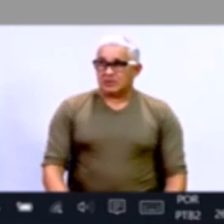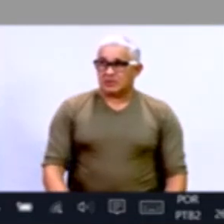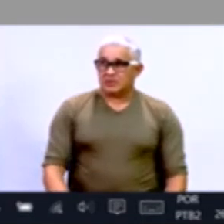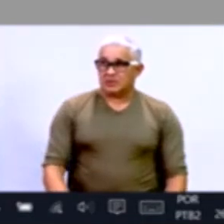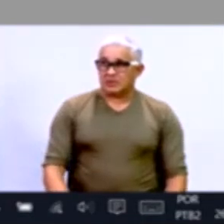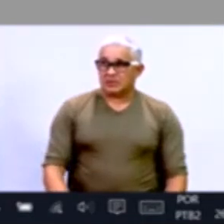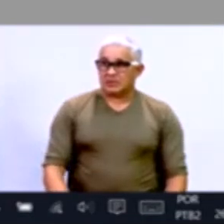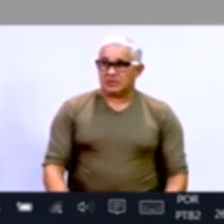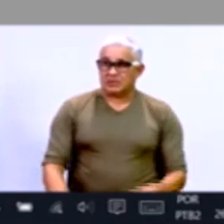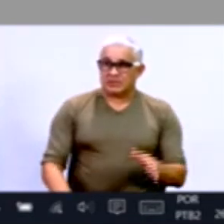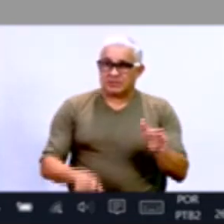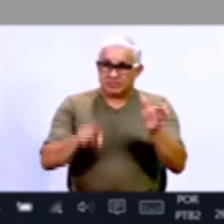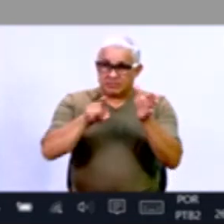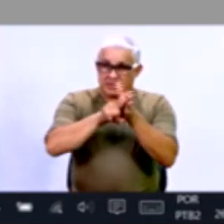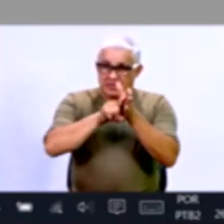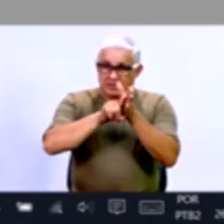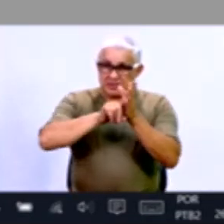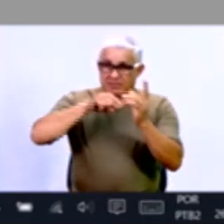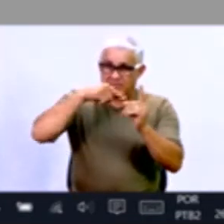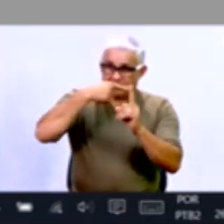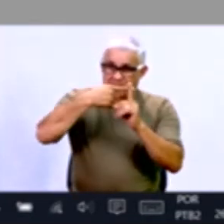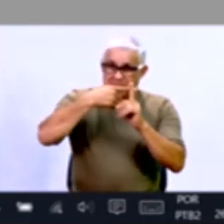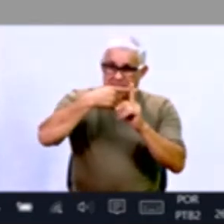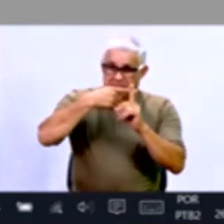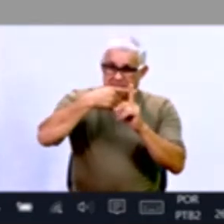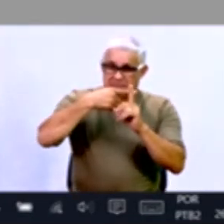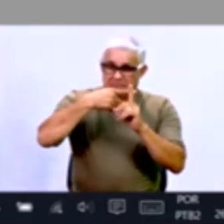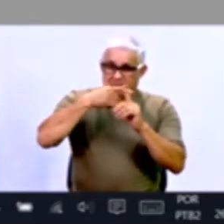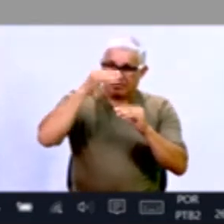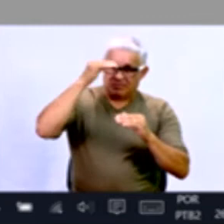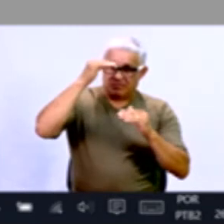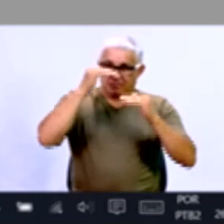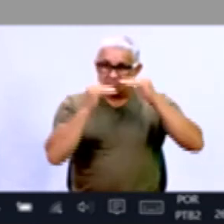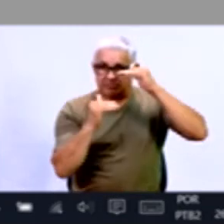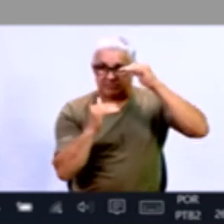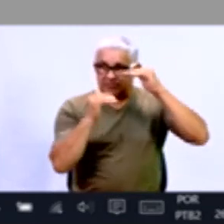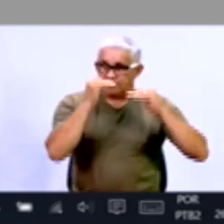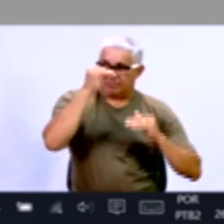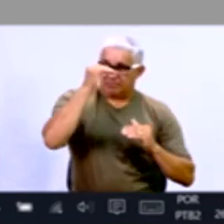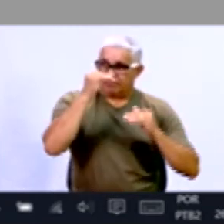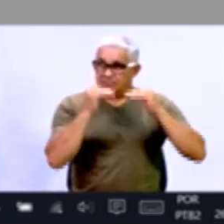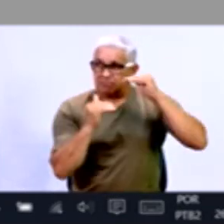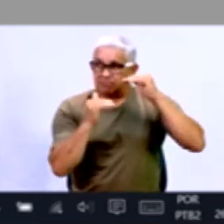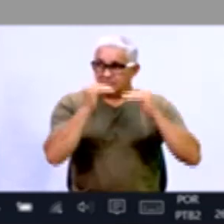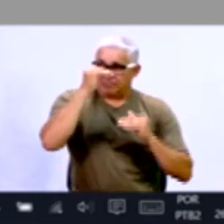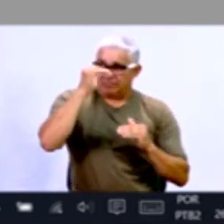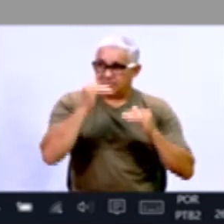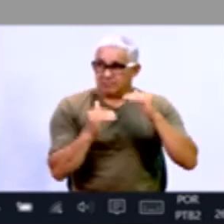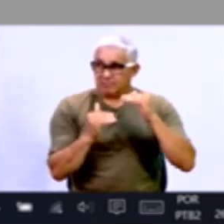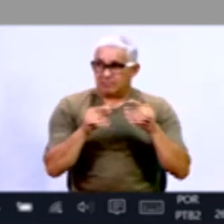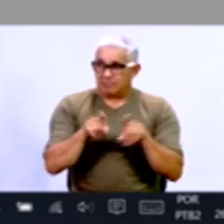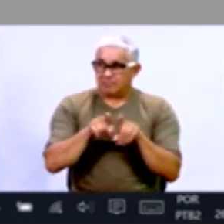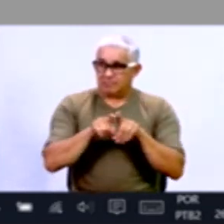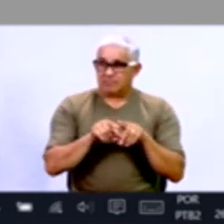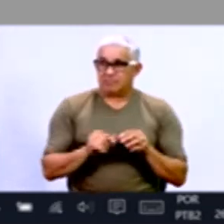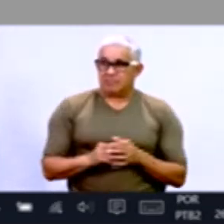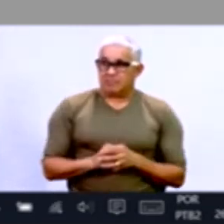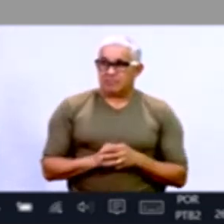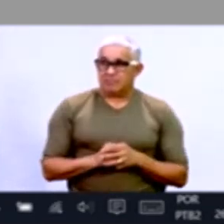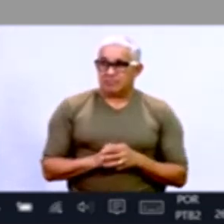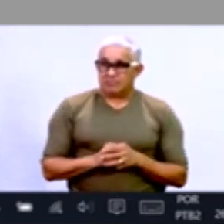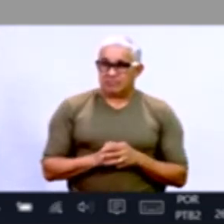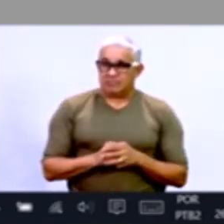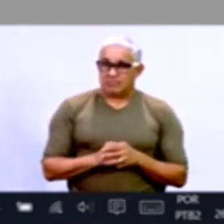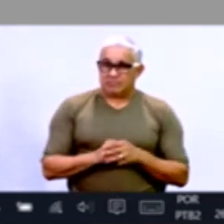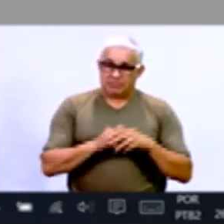menos e mais para você balancear aqui, né? Mais grave, menos grave. E aqui para balancear o esquerdo e